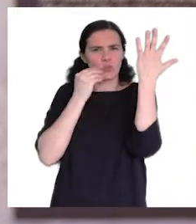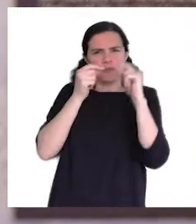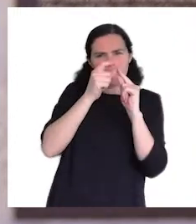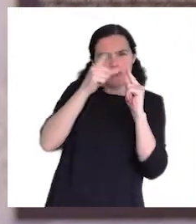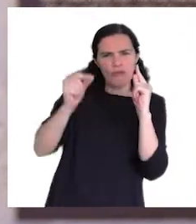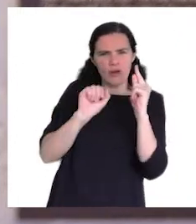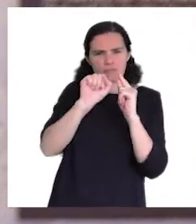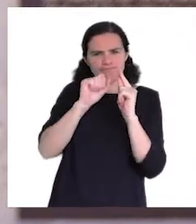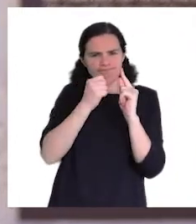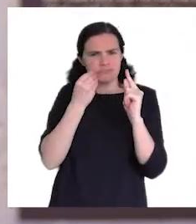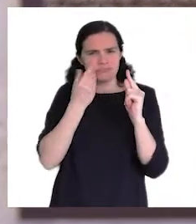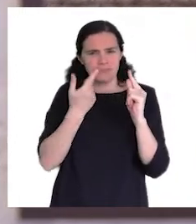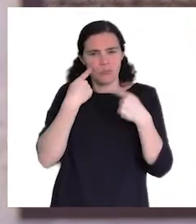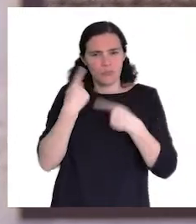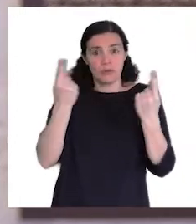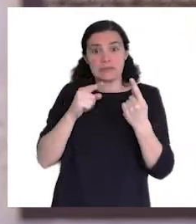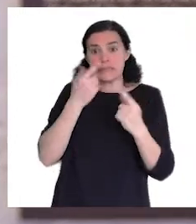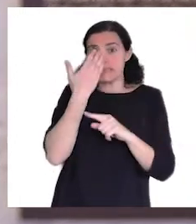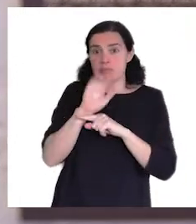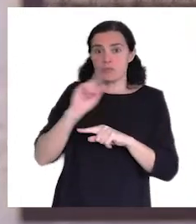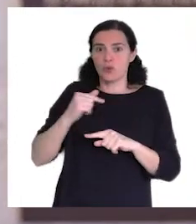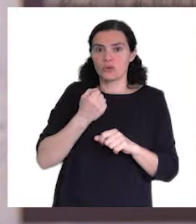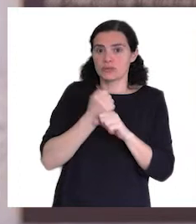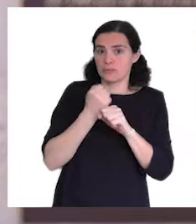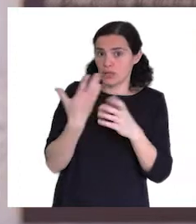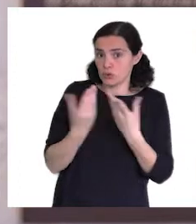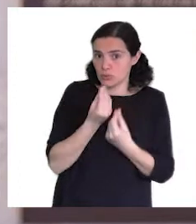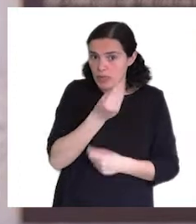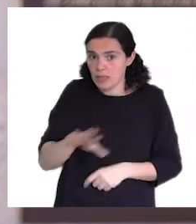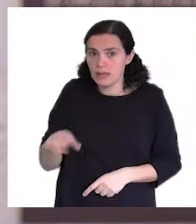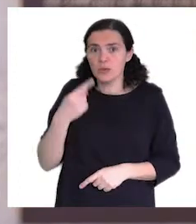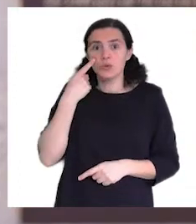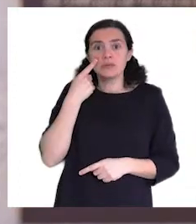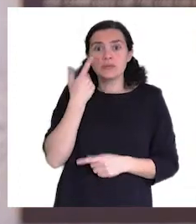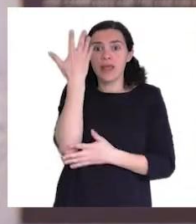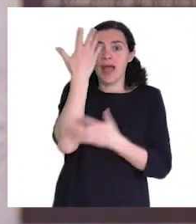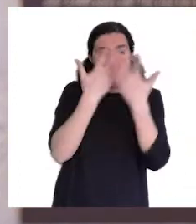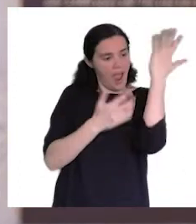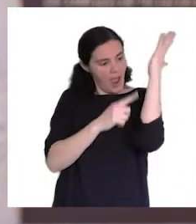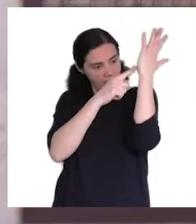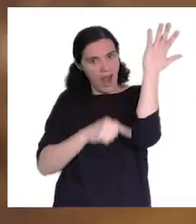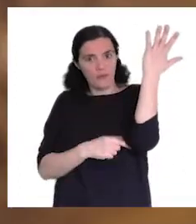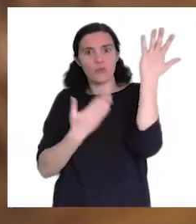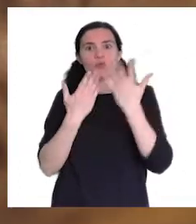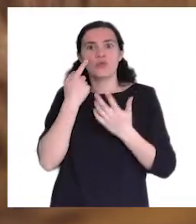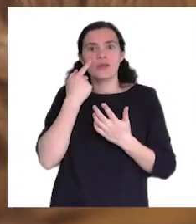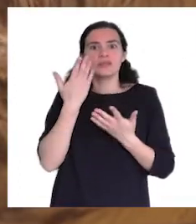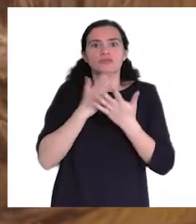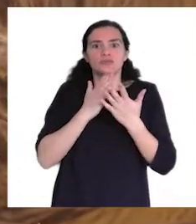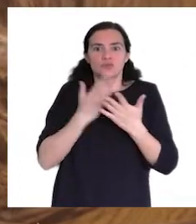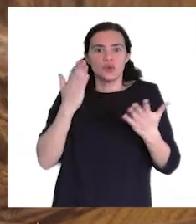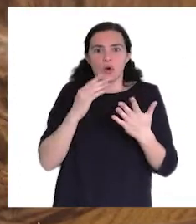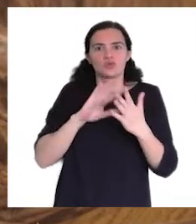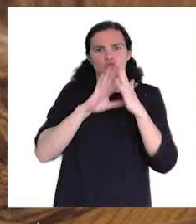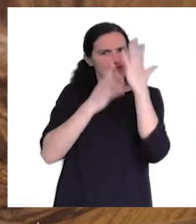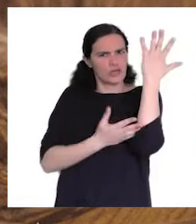folha mostra é um dos exemplos que nós trabalhamos com os mais novos, dar-lhes a conhecer a árvore não só pelo seu